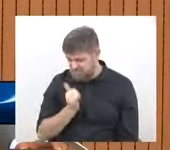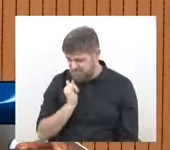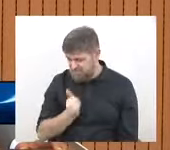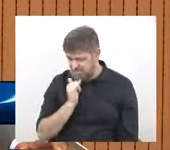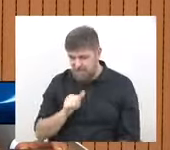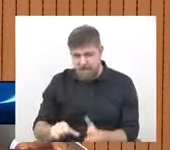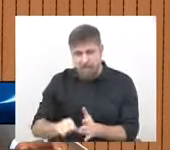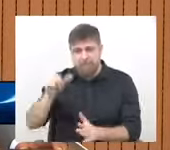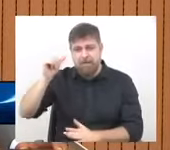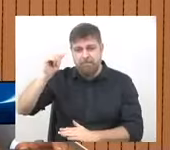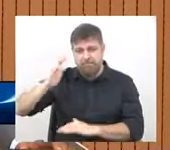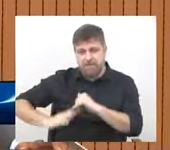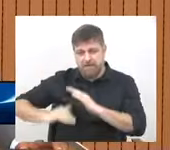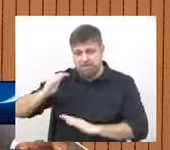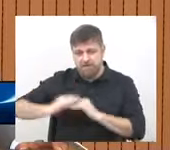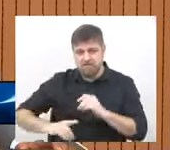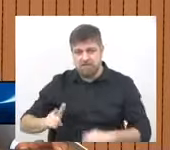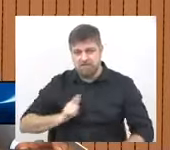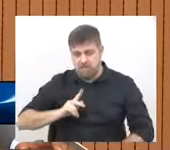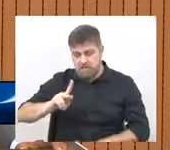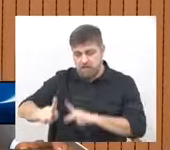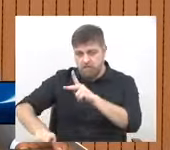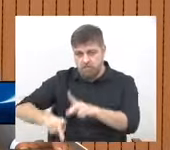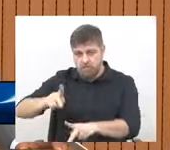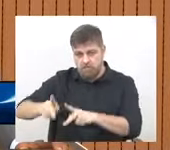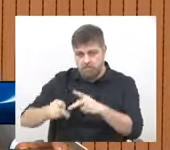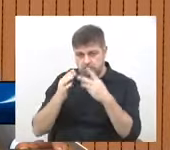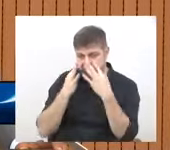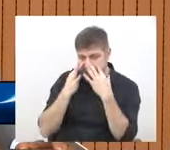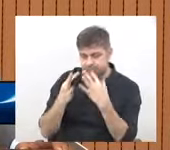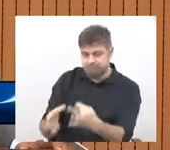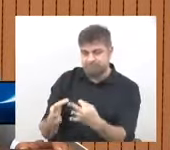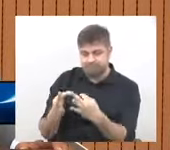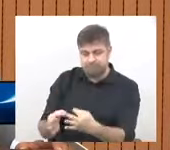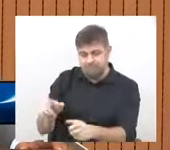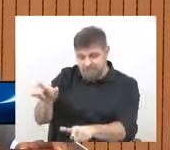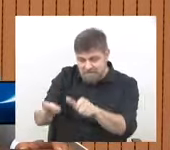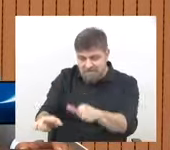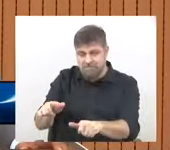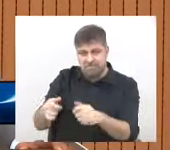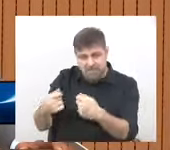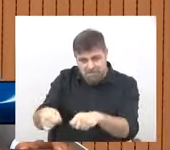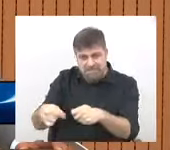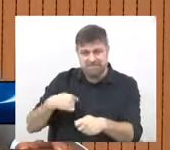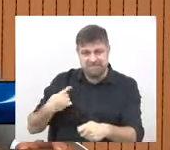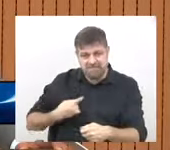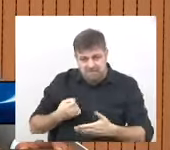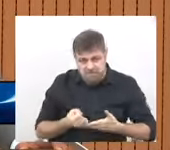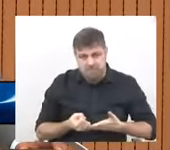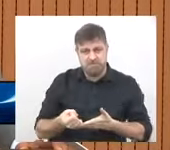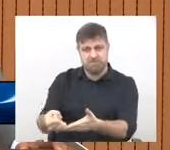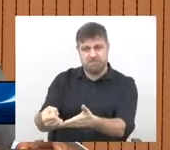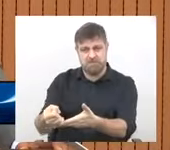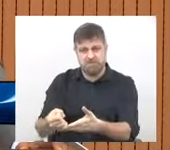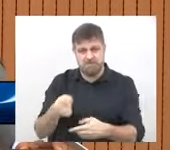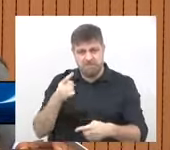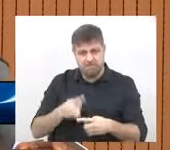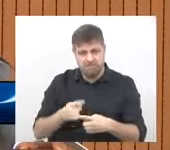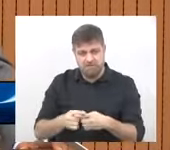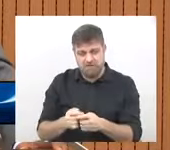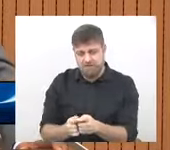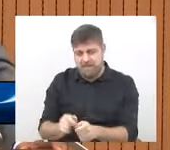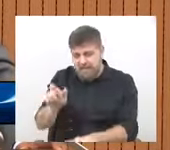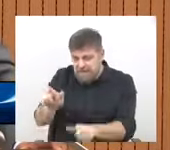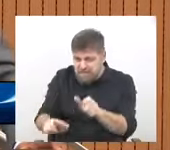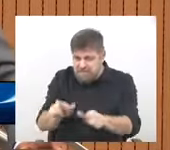foi dar atenção à população, às pessoas que precisam da gente, porque muitas das pessoas, às